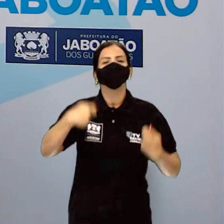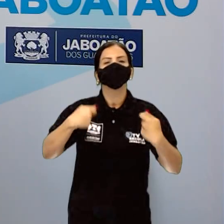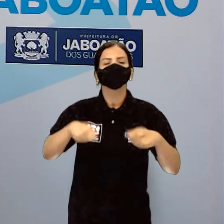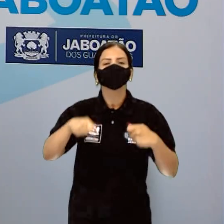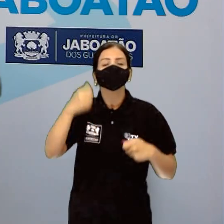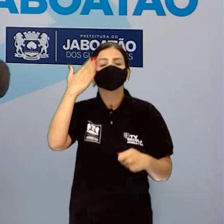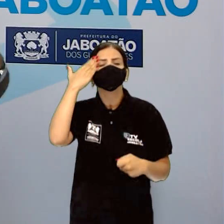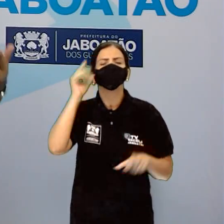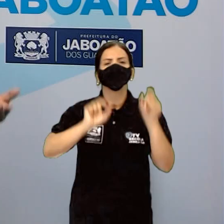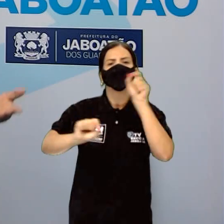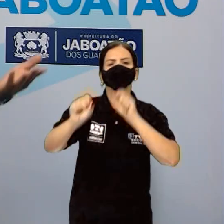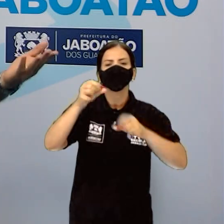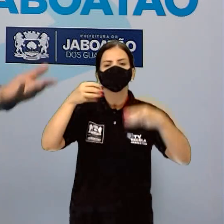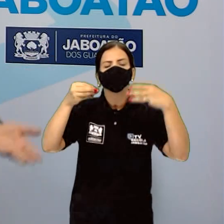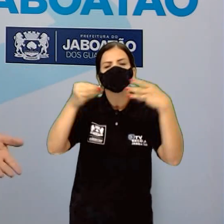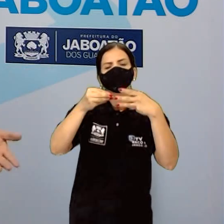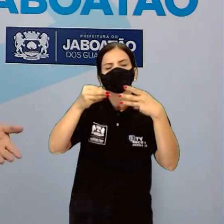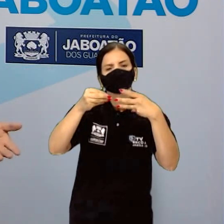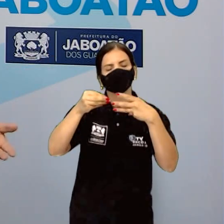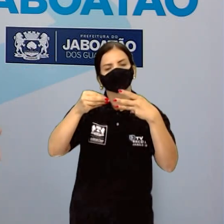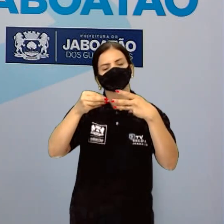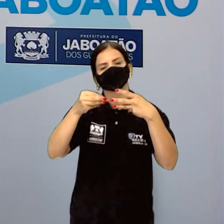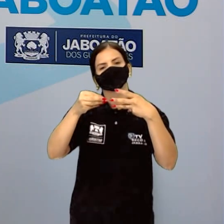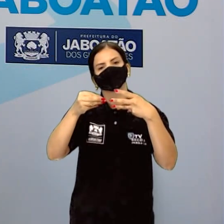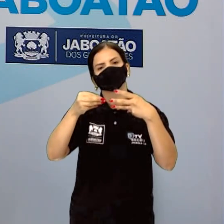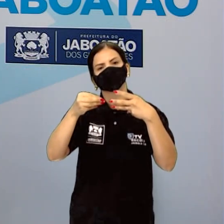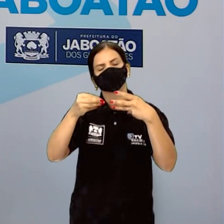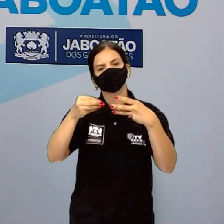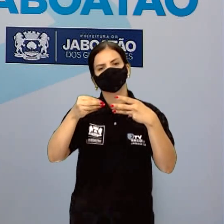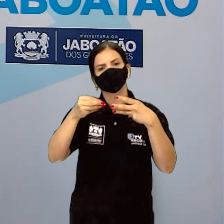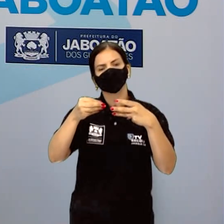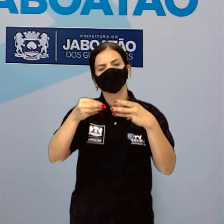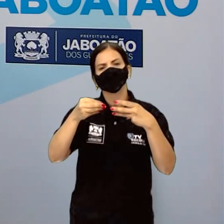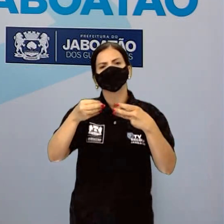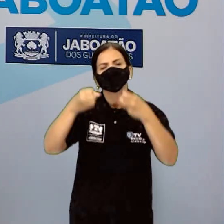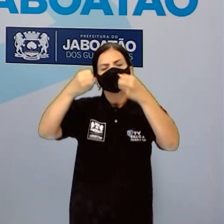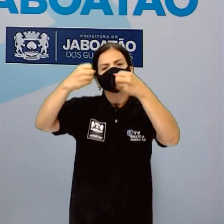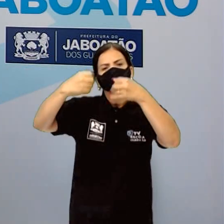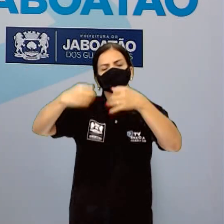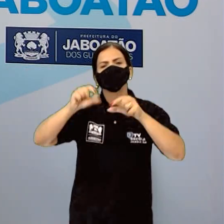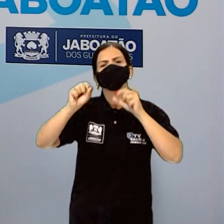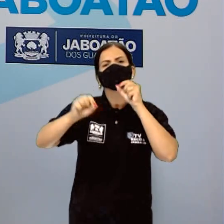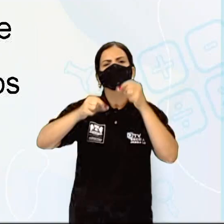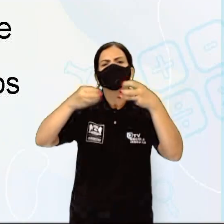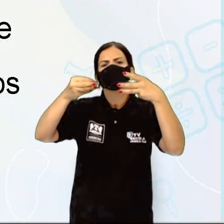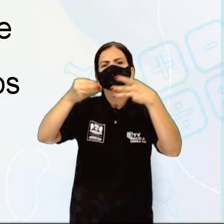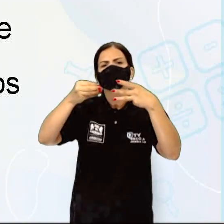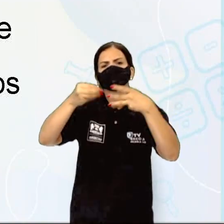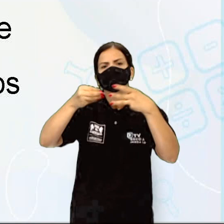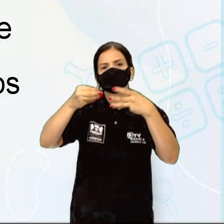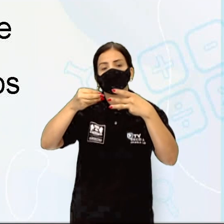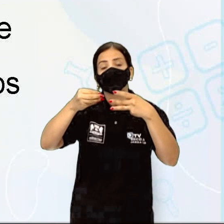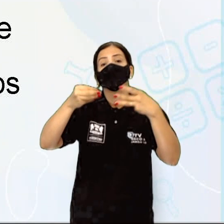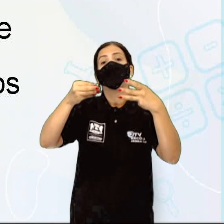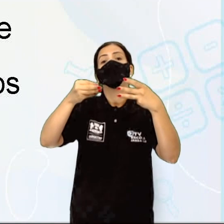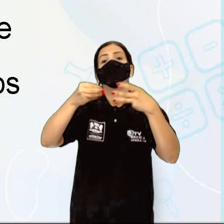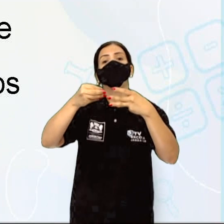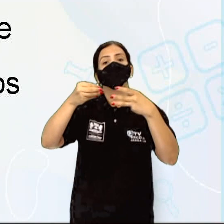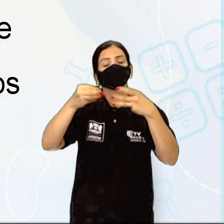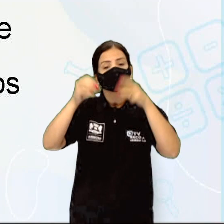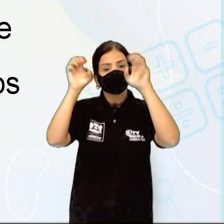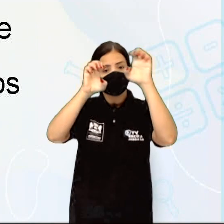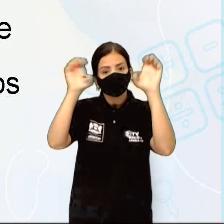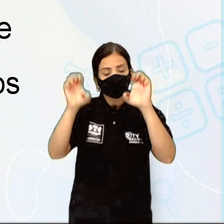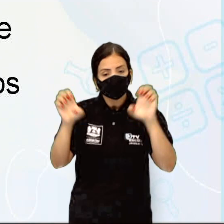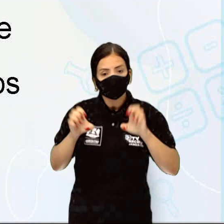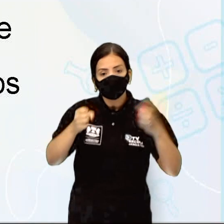precisa saber o que é uma célula. Então, por definição, as células são as unidades funcionais e